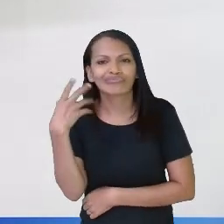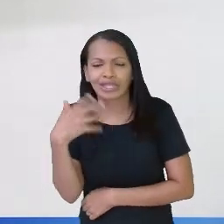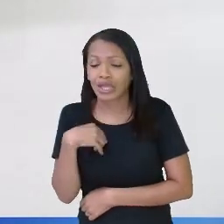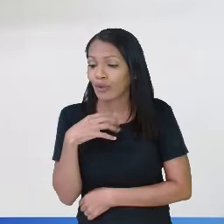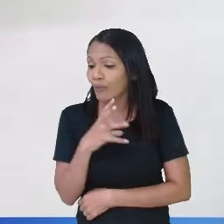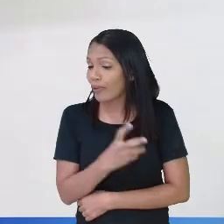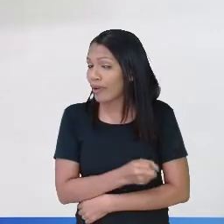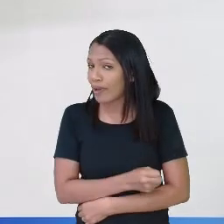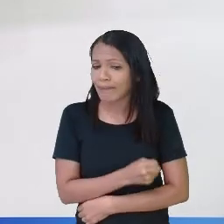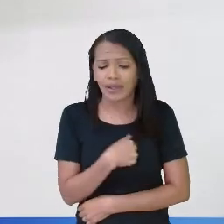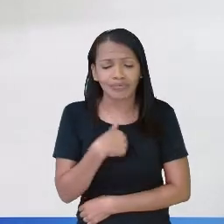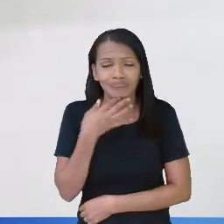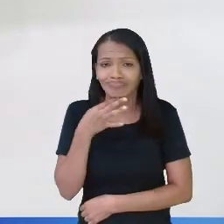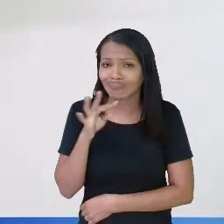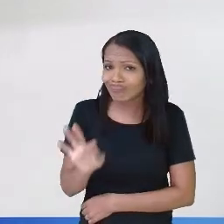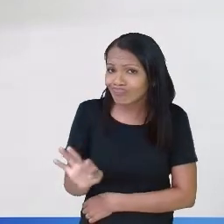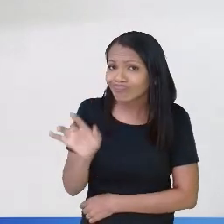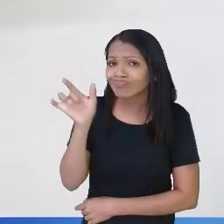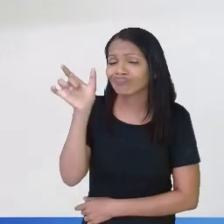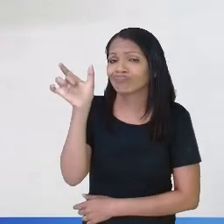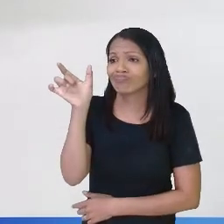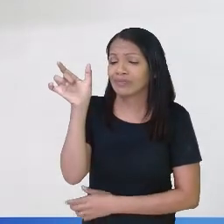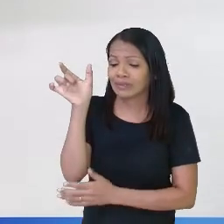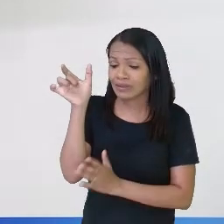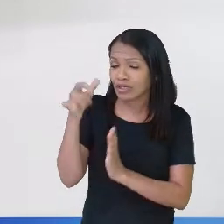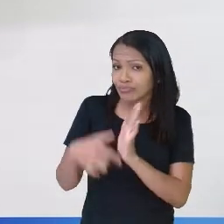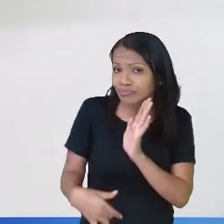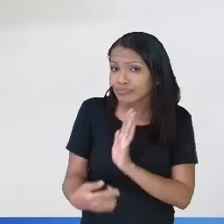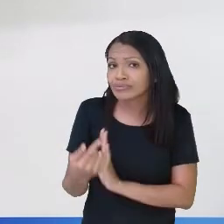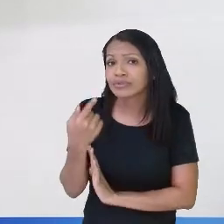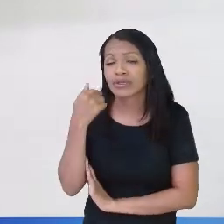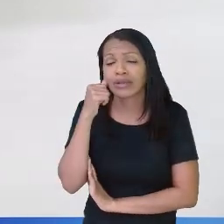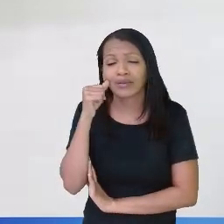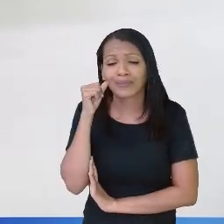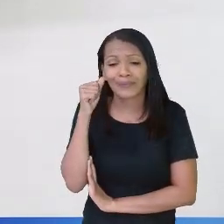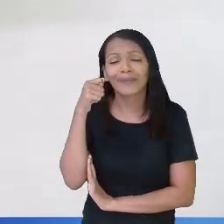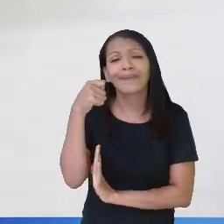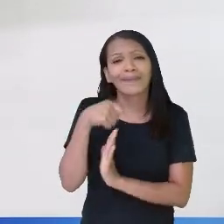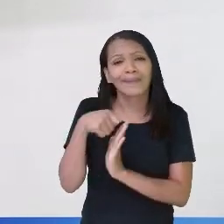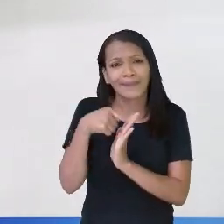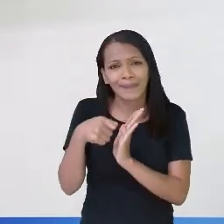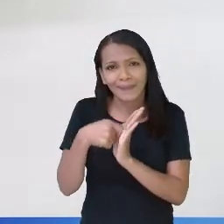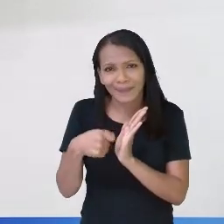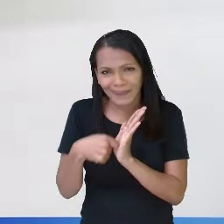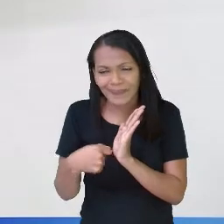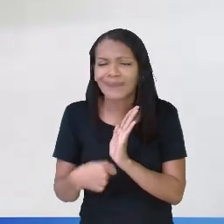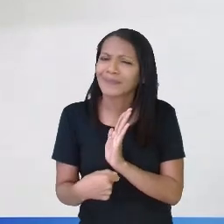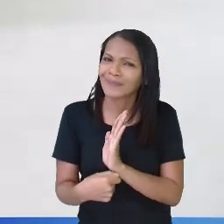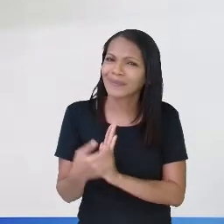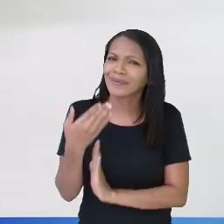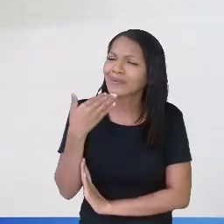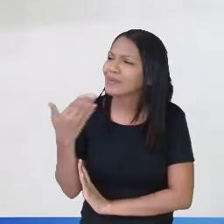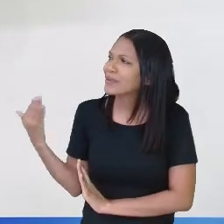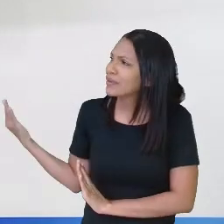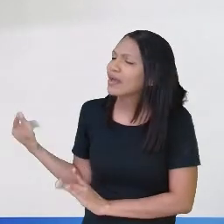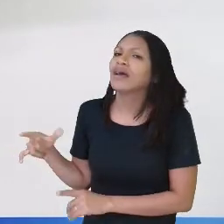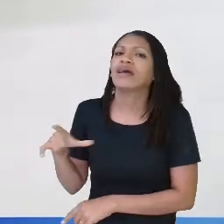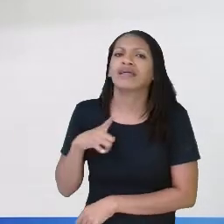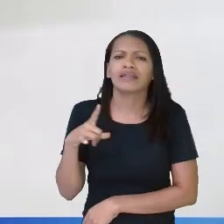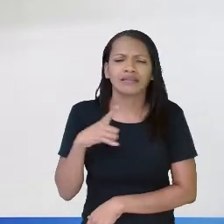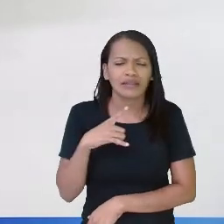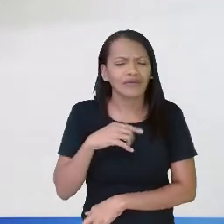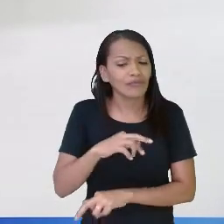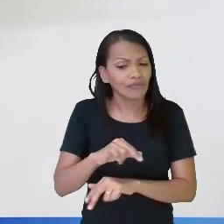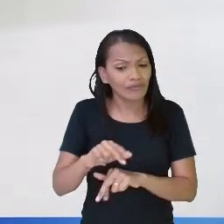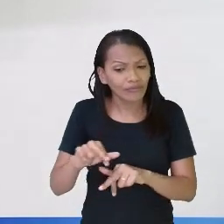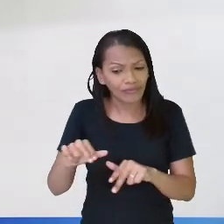não conhecia, não é, essa poetisa, essa autora, essa figura, né? Porque ela tem tantas